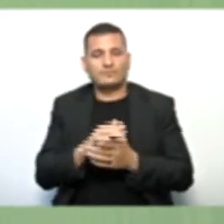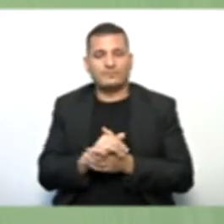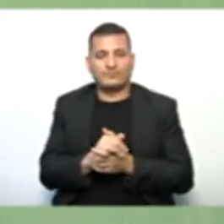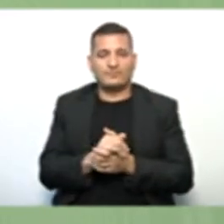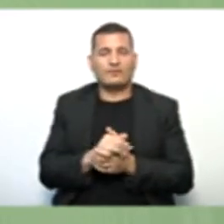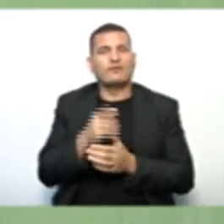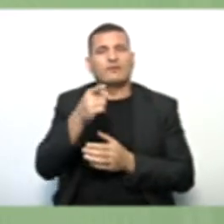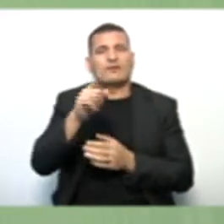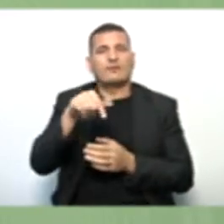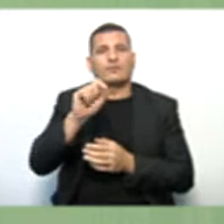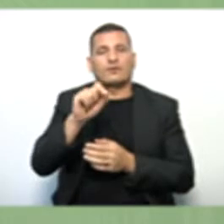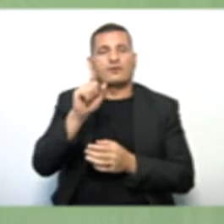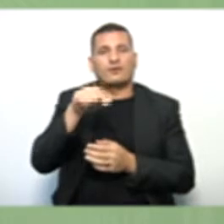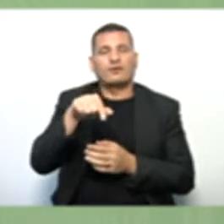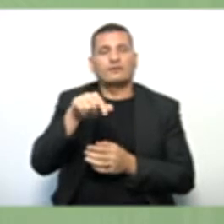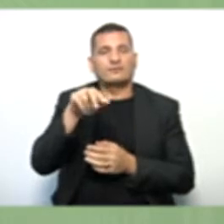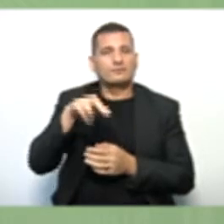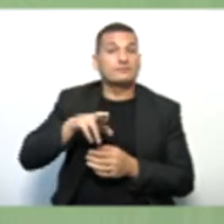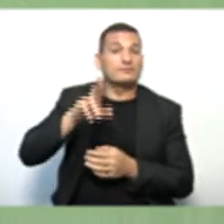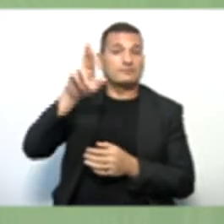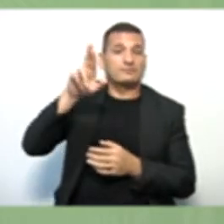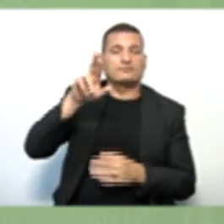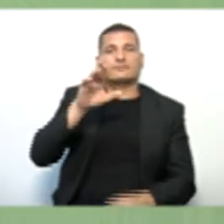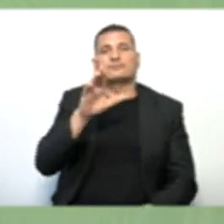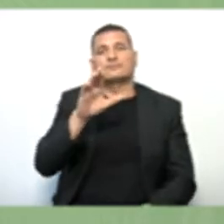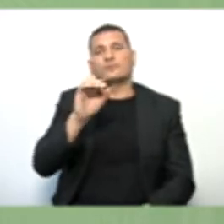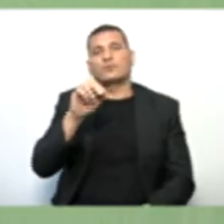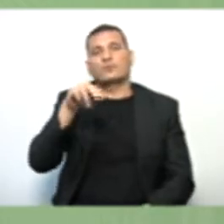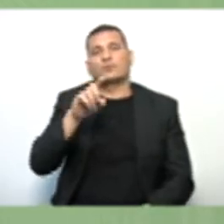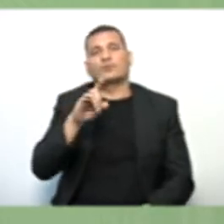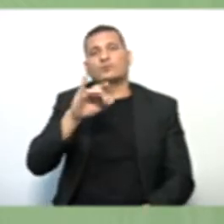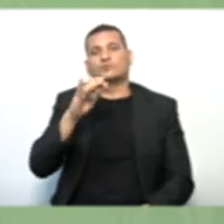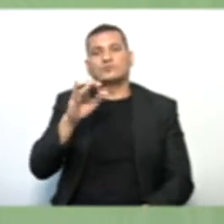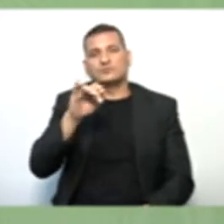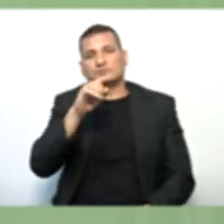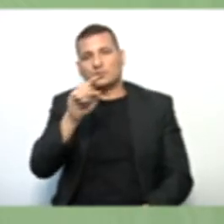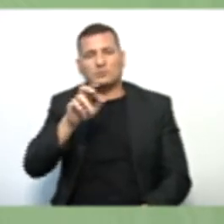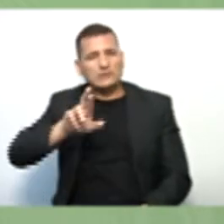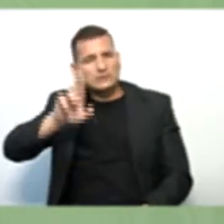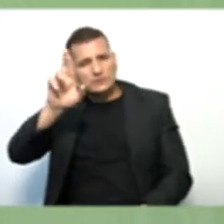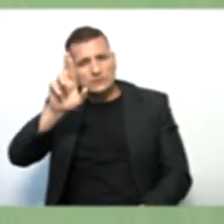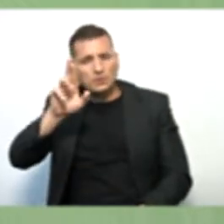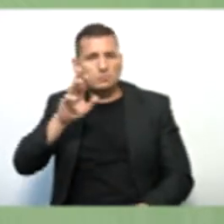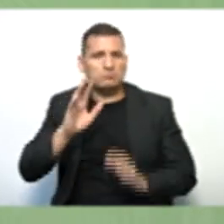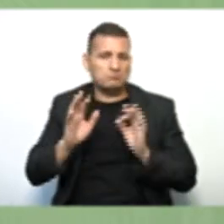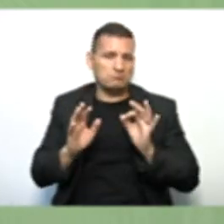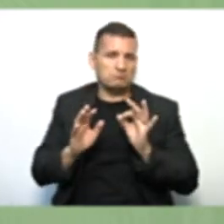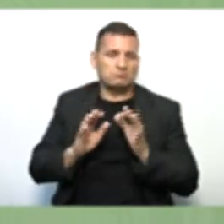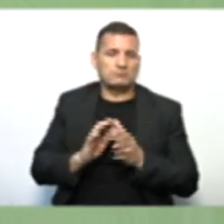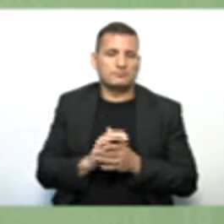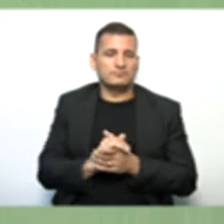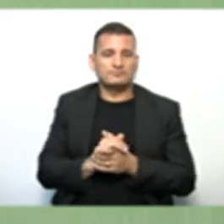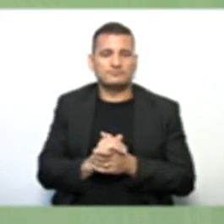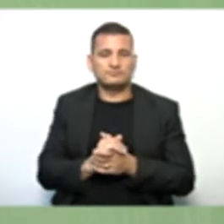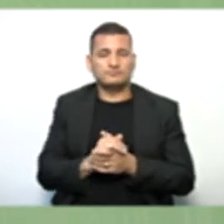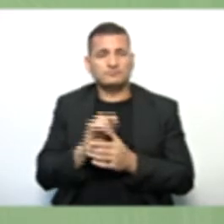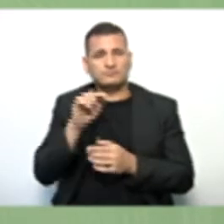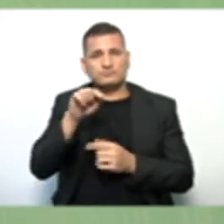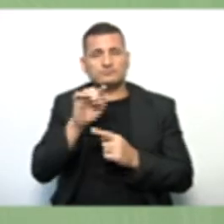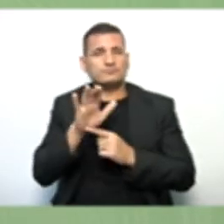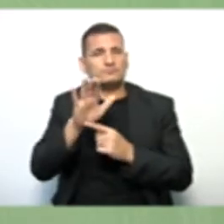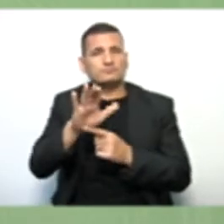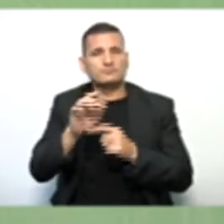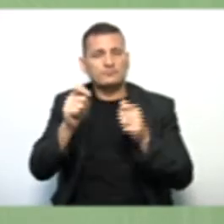gosto. Decisão, tá bom? Indica a decisão que deve ser tomada, mostrando